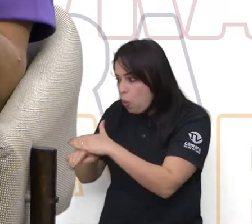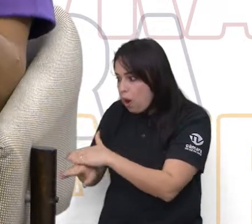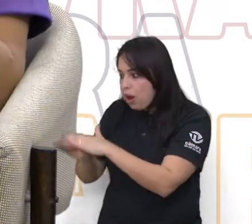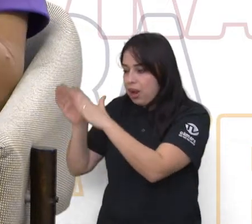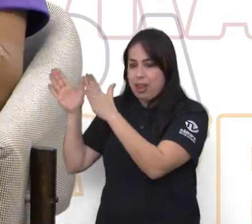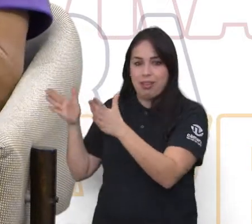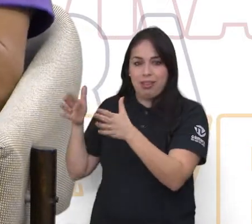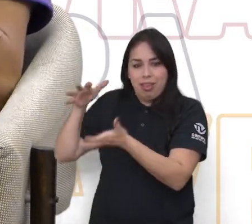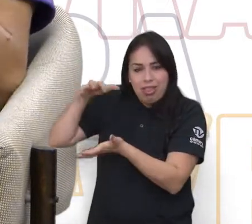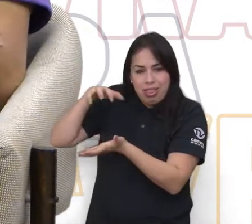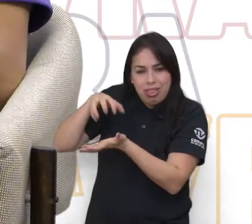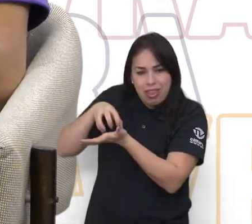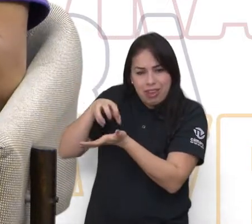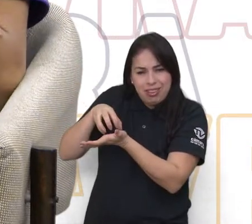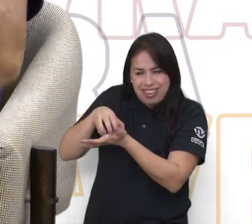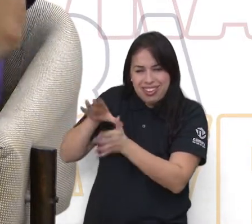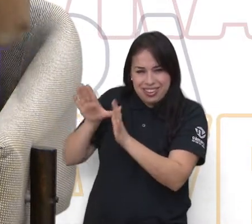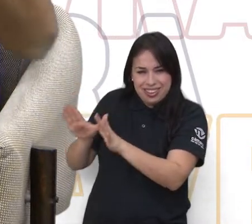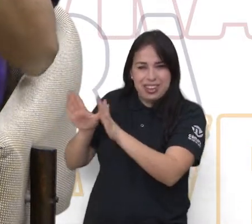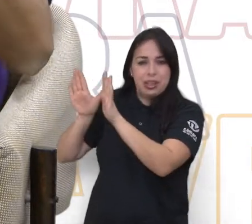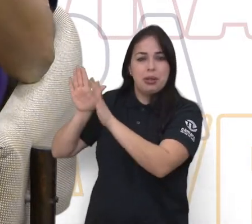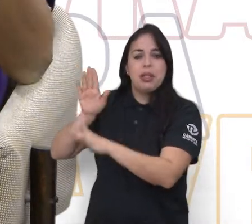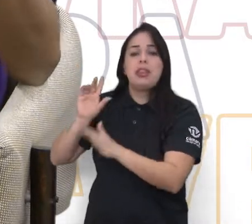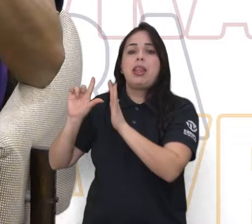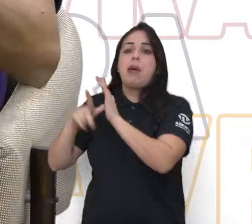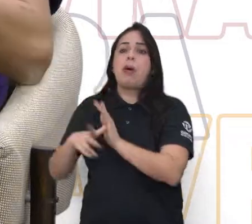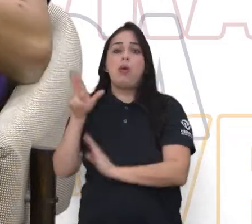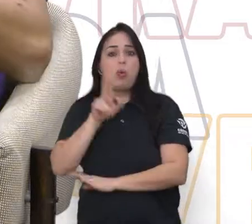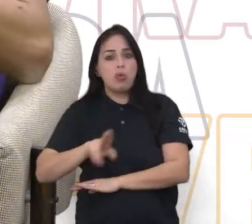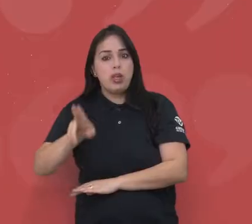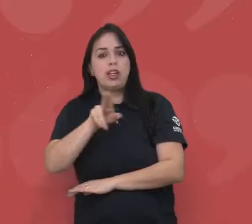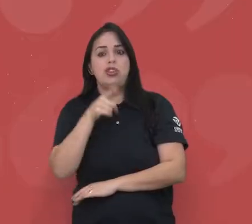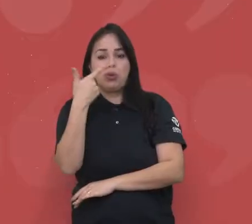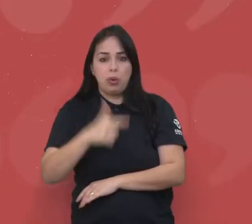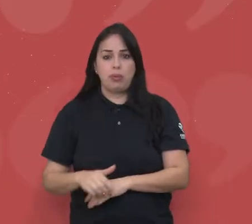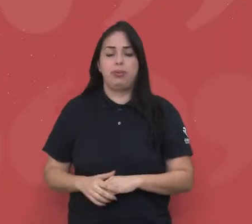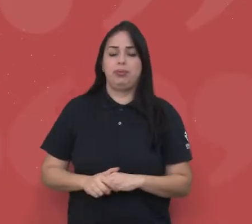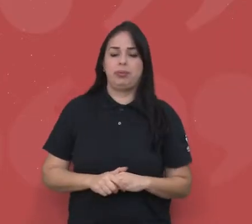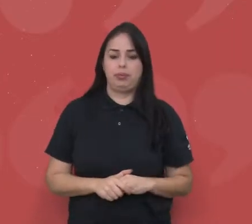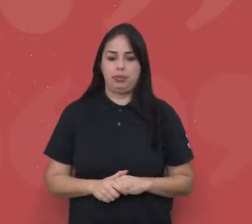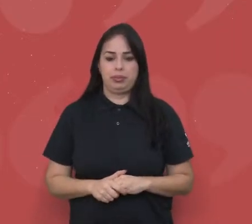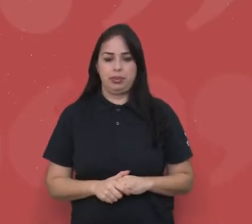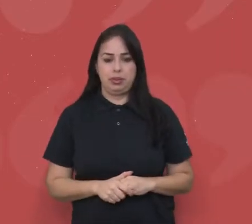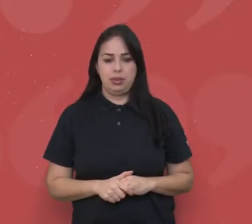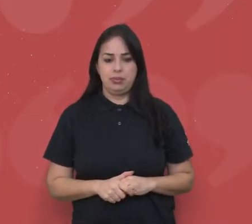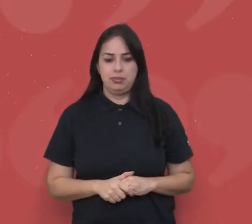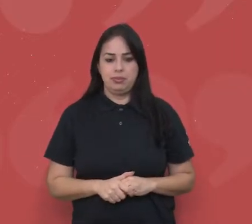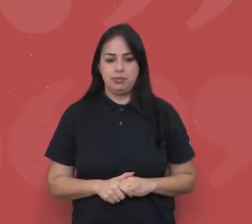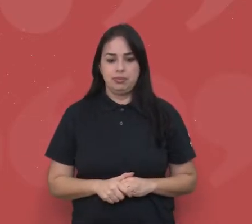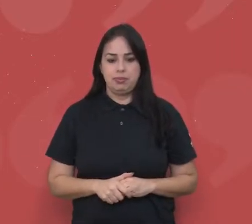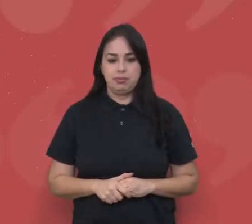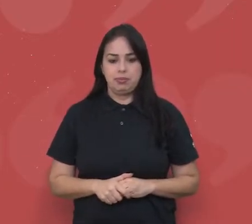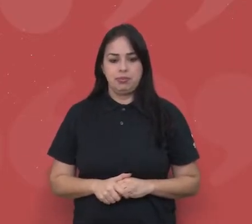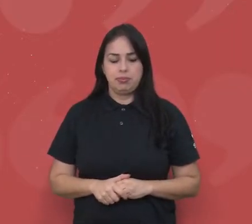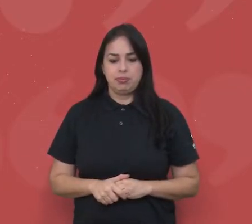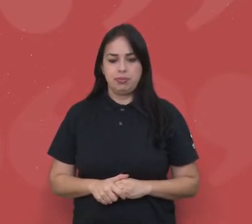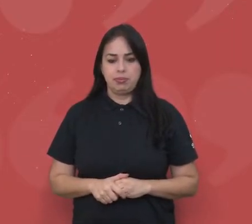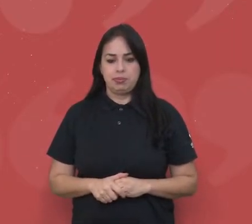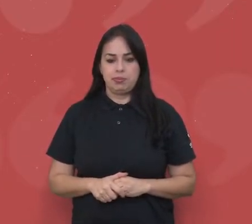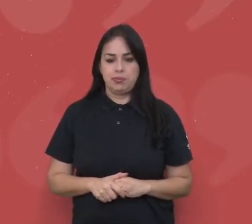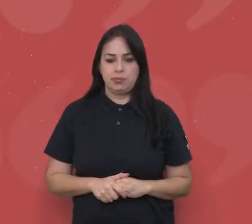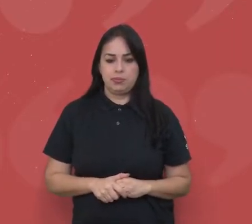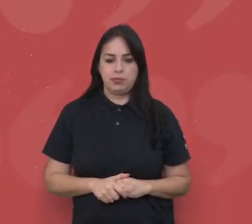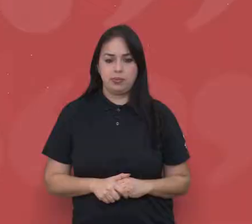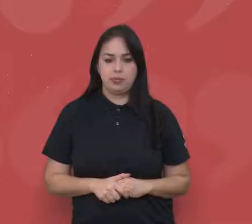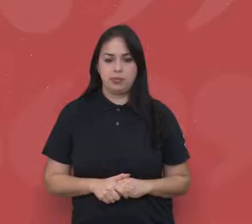pequena sede para utilizar em diversos locais. Como o Reciclaí tem atuado ao longo